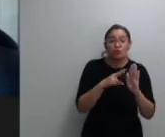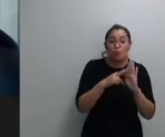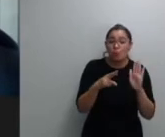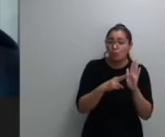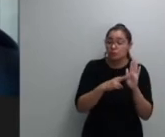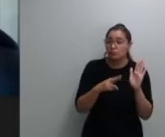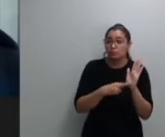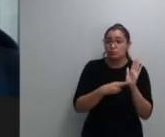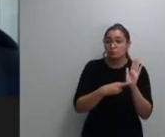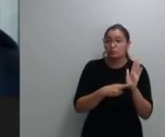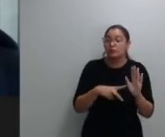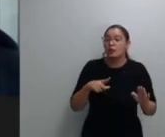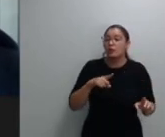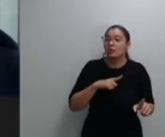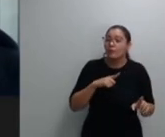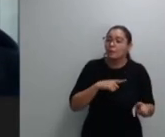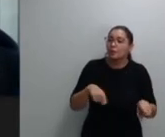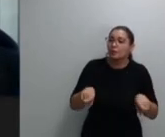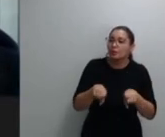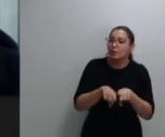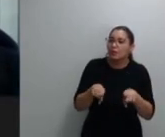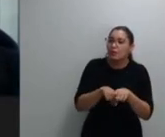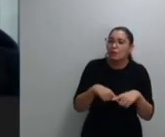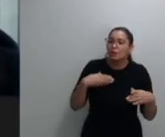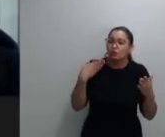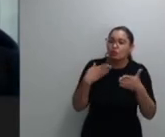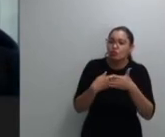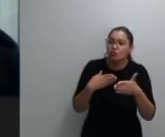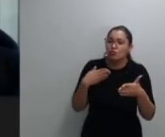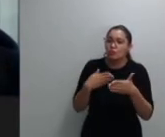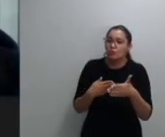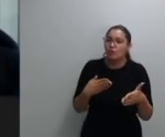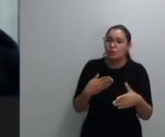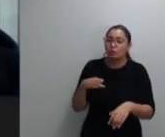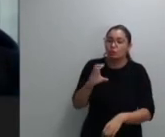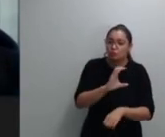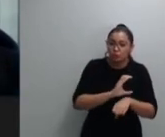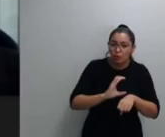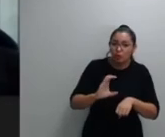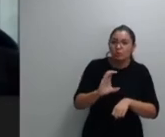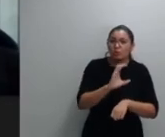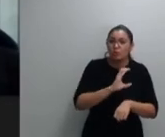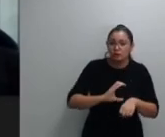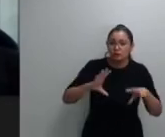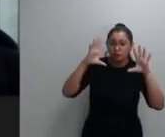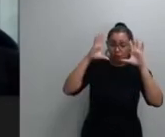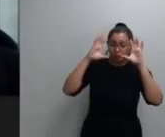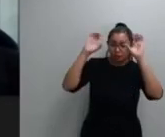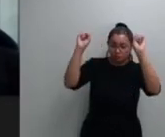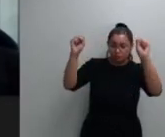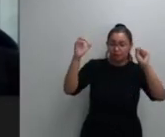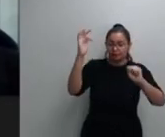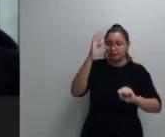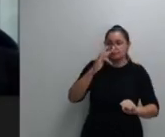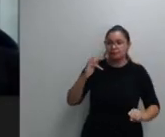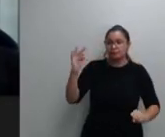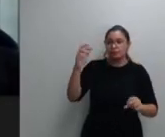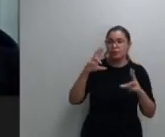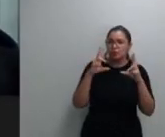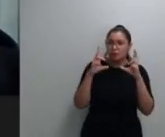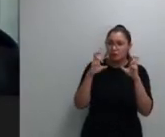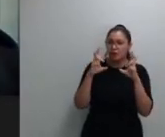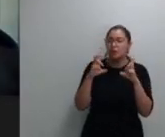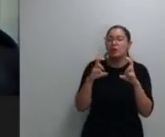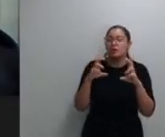e também a cláusula de barreira foi considerada constitucional pelo Supremo Tribunal Federal então são temas decididos pelo